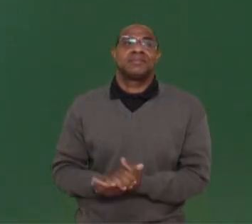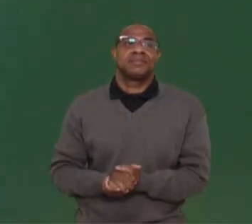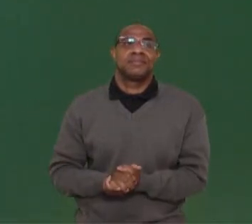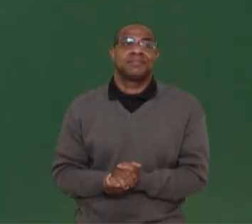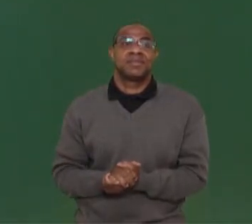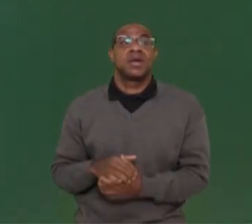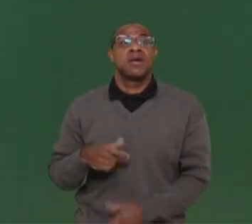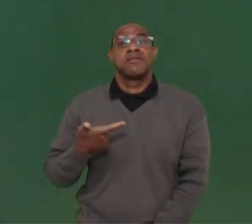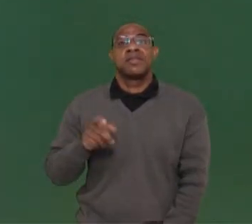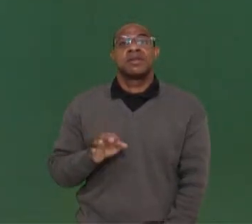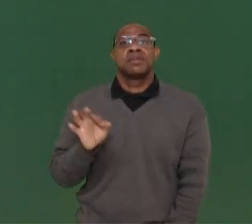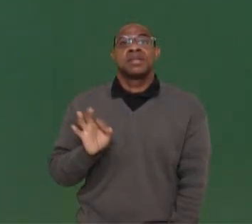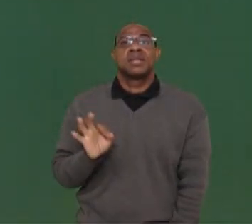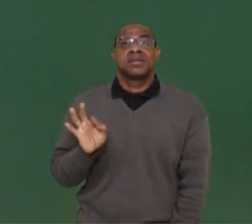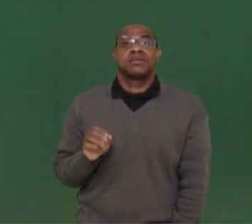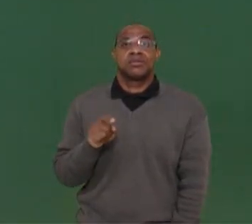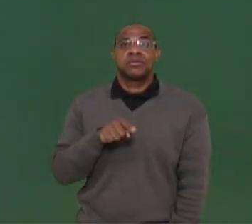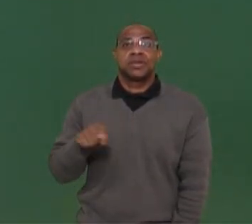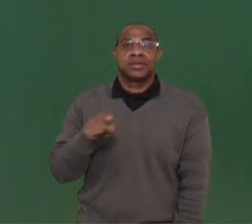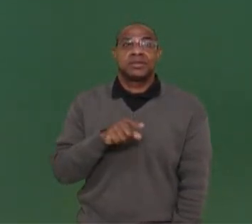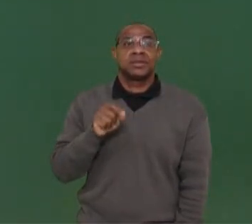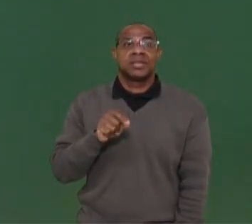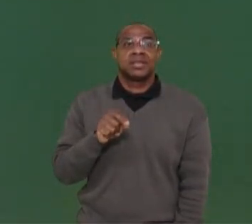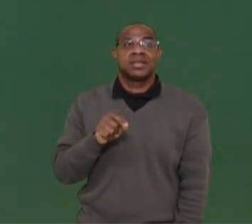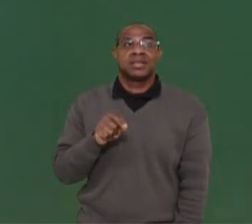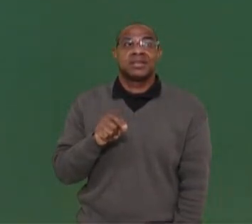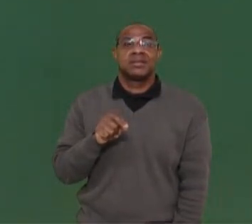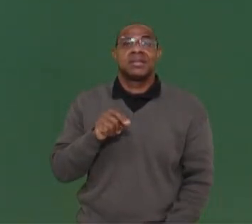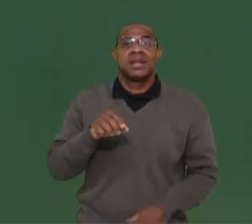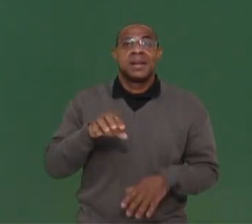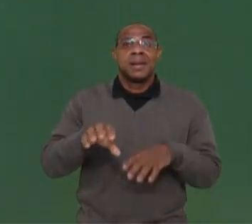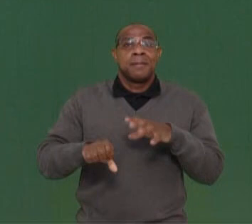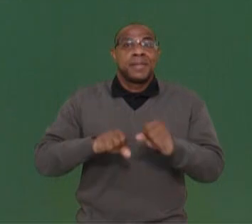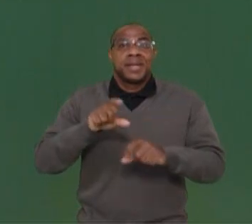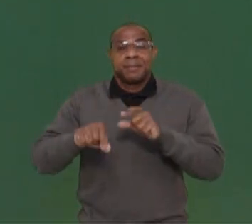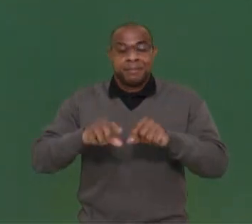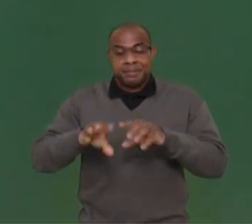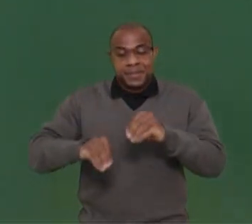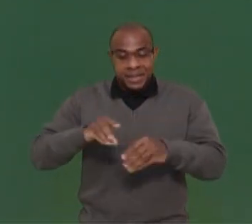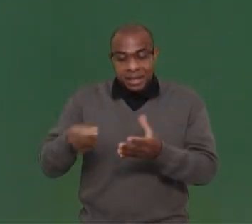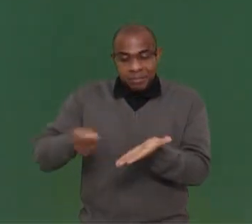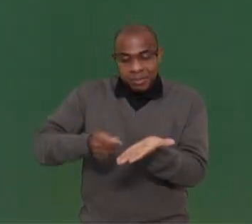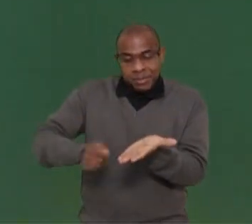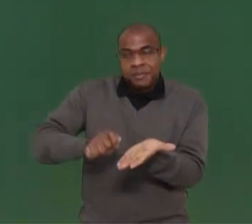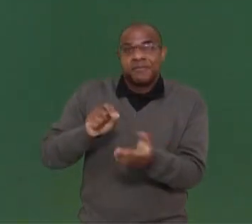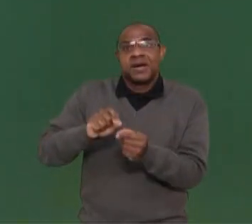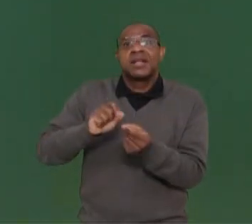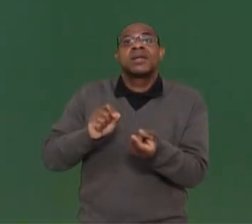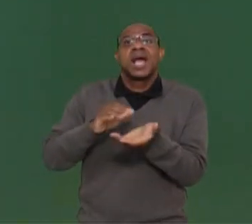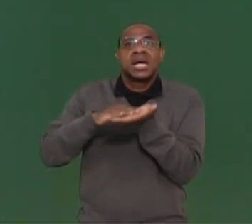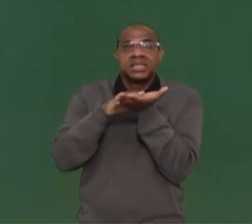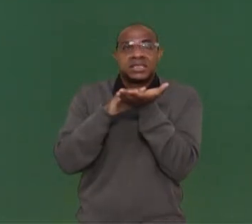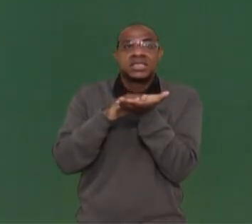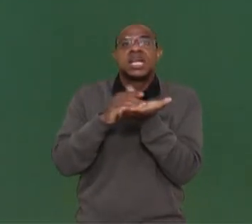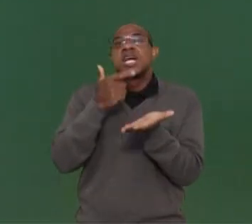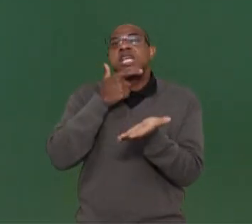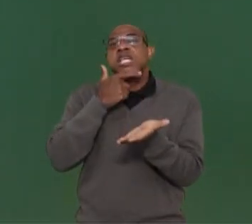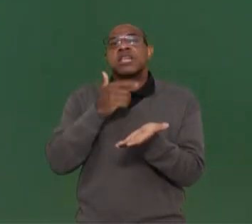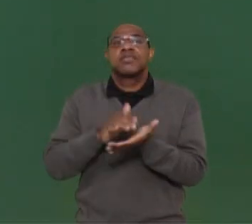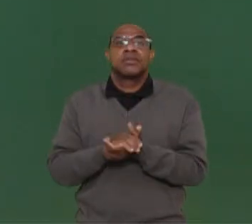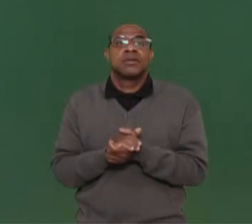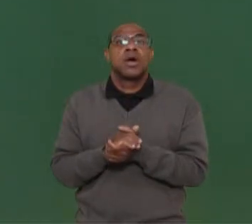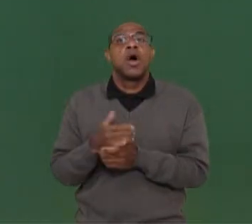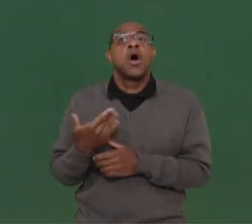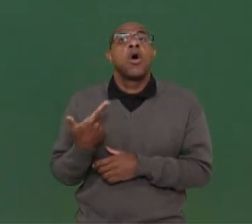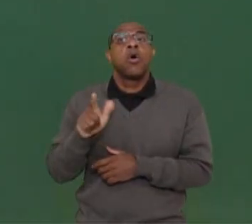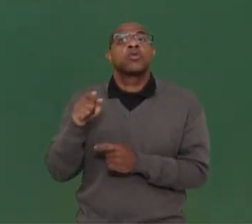de chance de você sortear ali, de você pegar para fazer o pão de queijo. Aliás, o sanduíche com queijo. Outra maneira